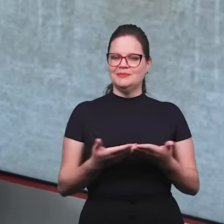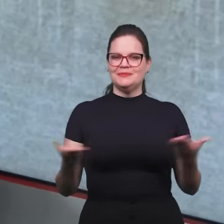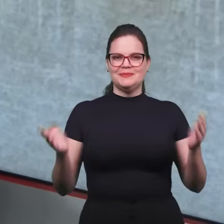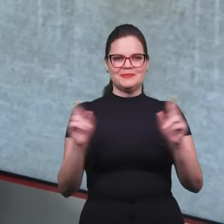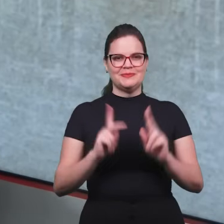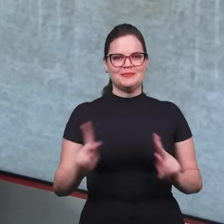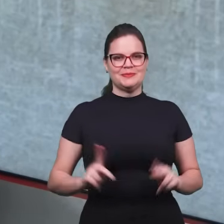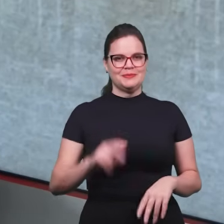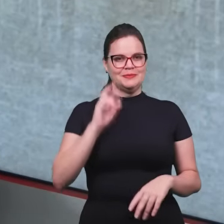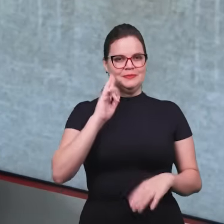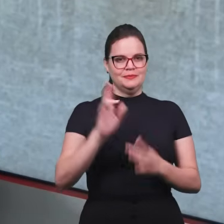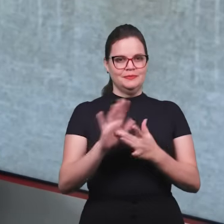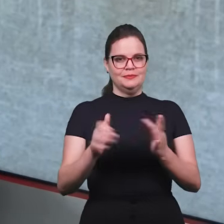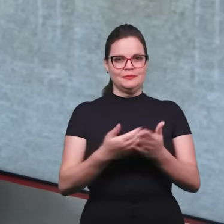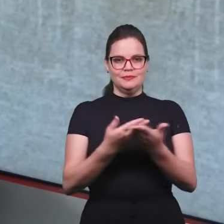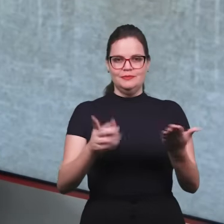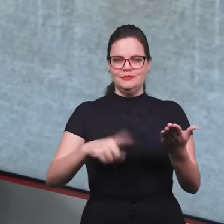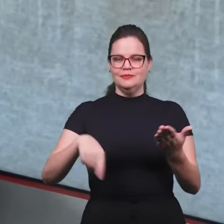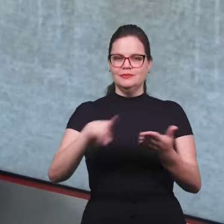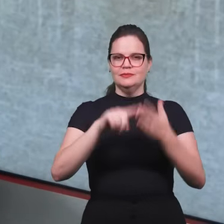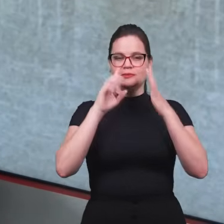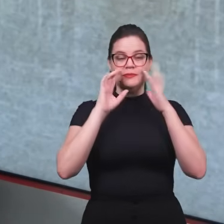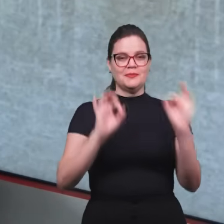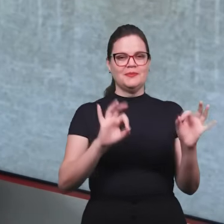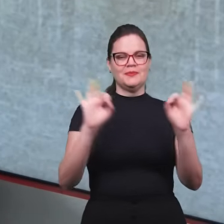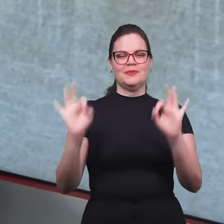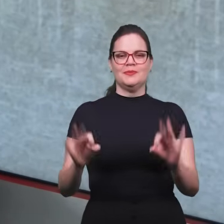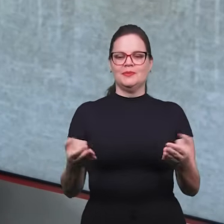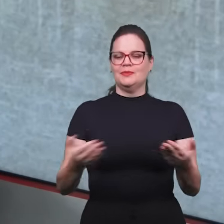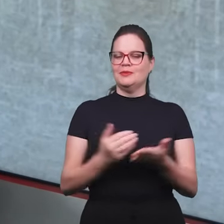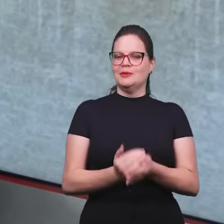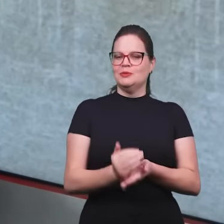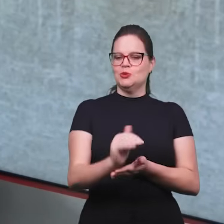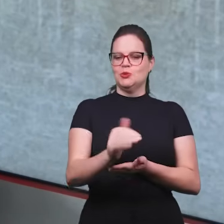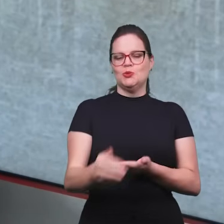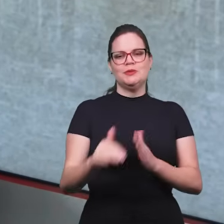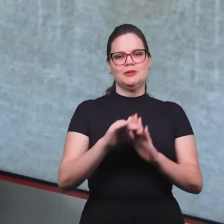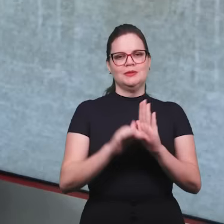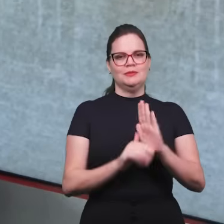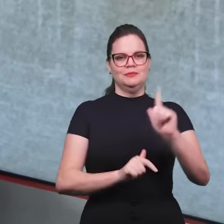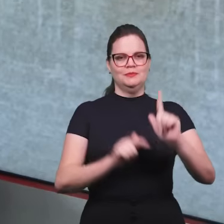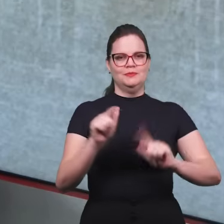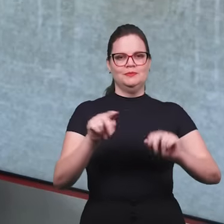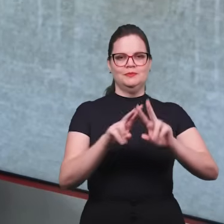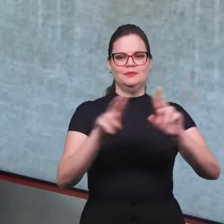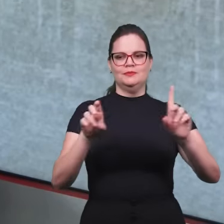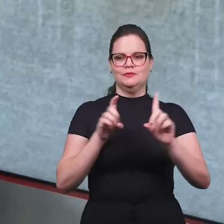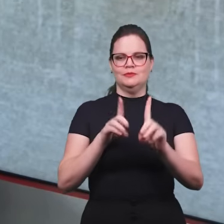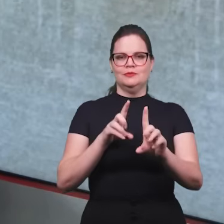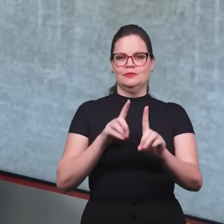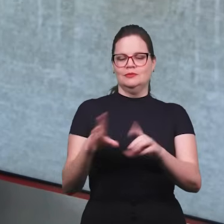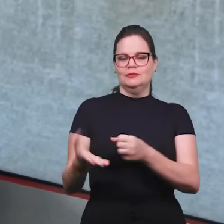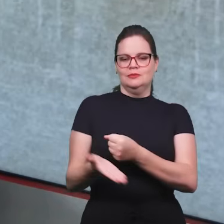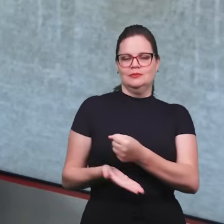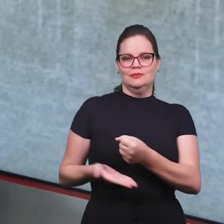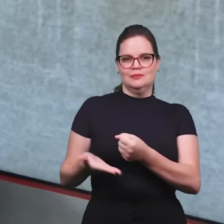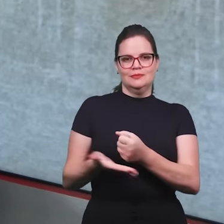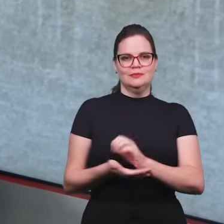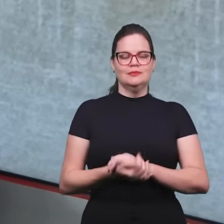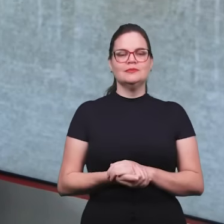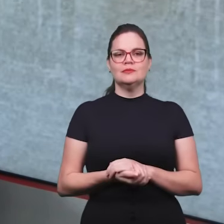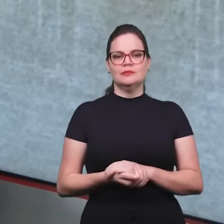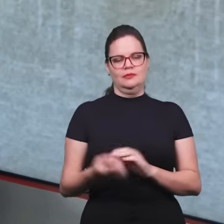Olá, a paz do Senhor para você, para o senhor, para a senhora. Estamos aqui mais uma vez para transmitir o programa